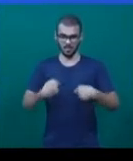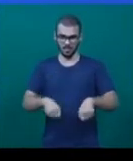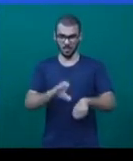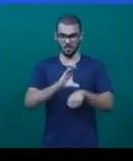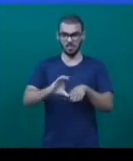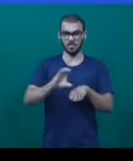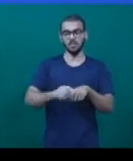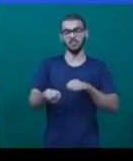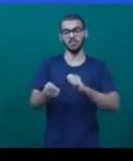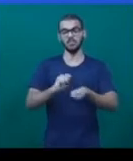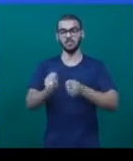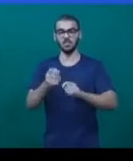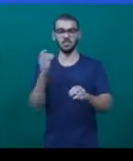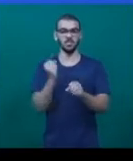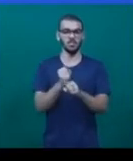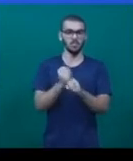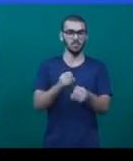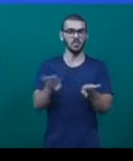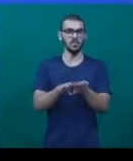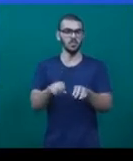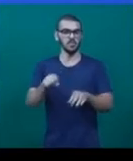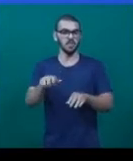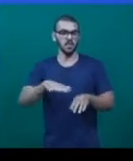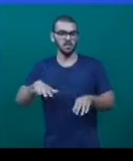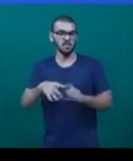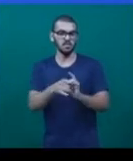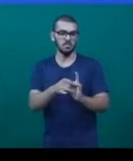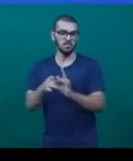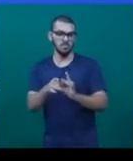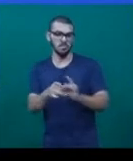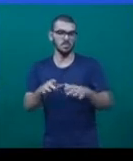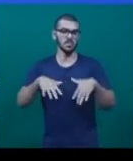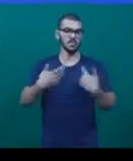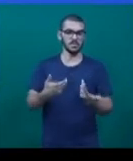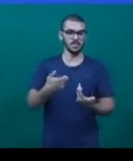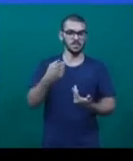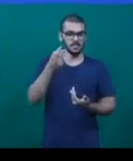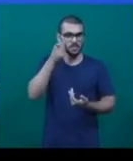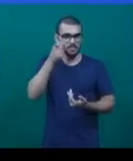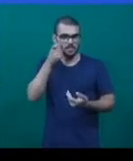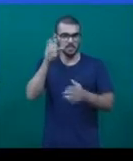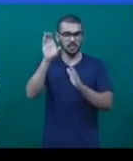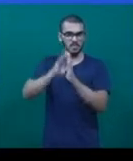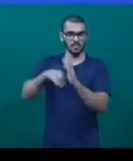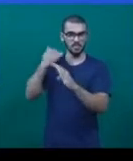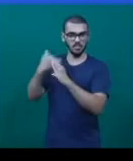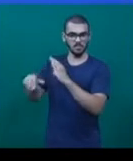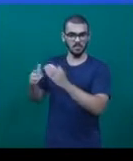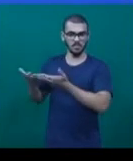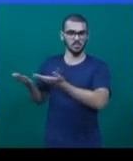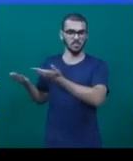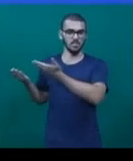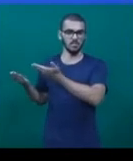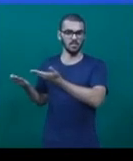cursar superior em ciências contábeis ou áreas afins. Os interessados devem enviar o currículo para